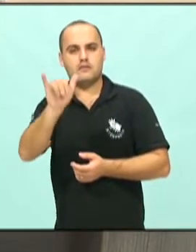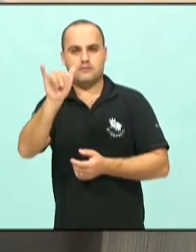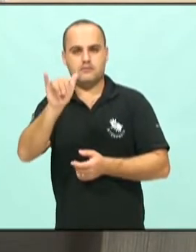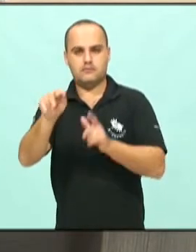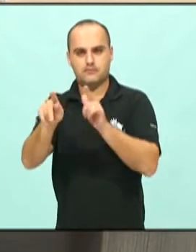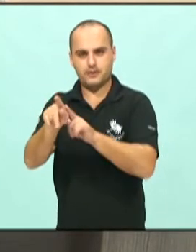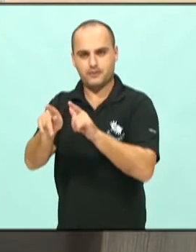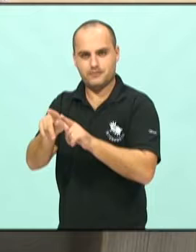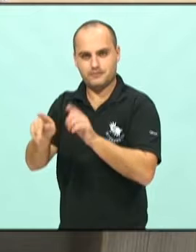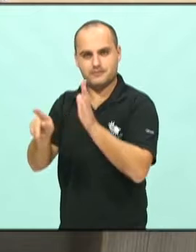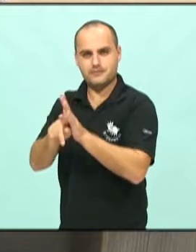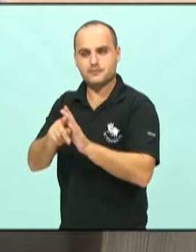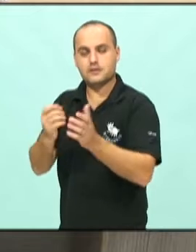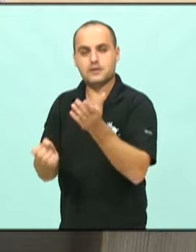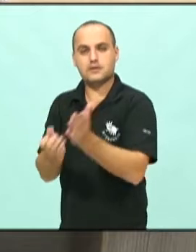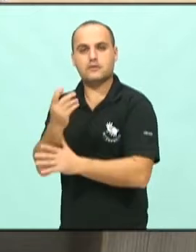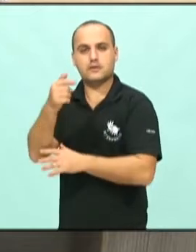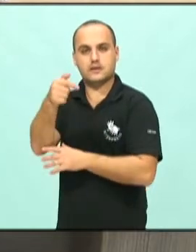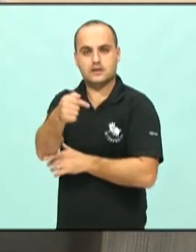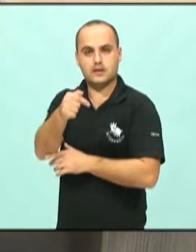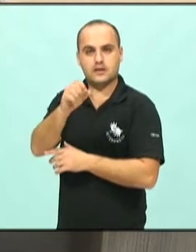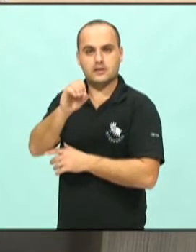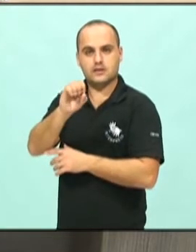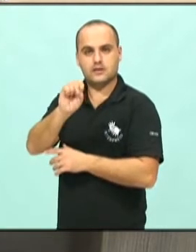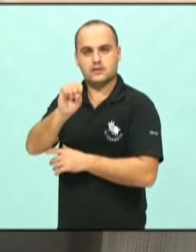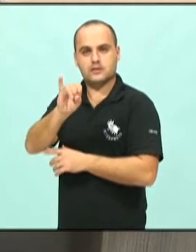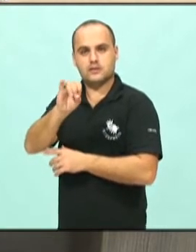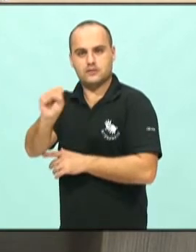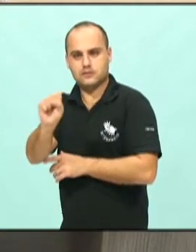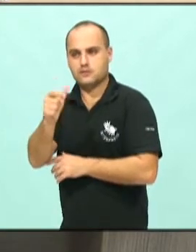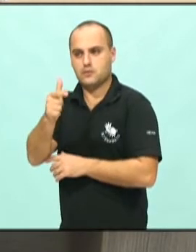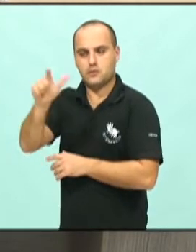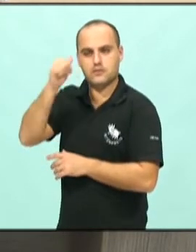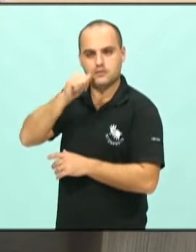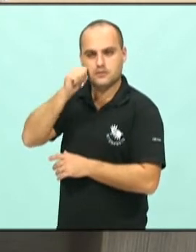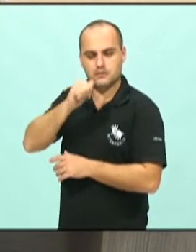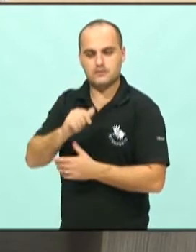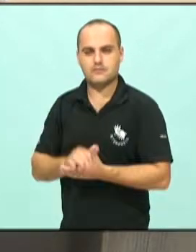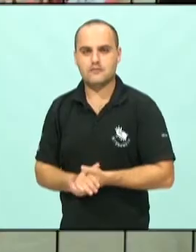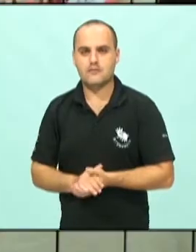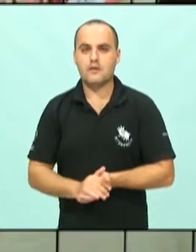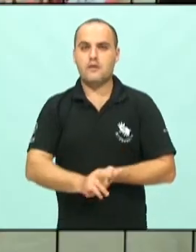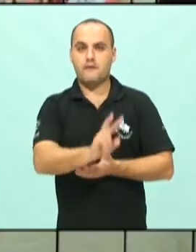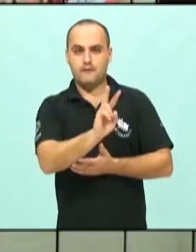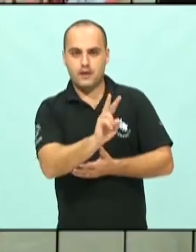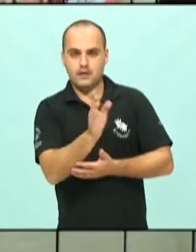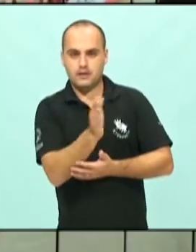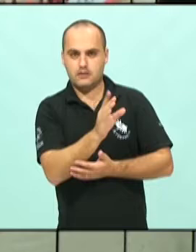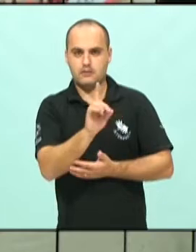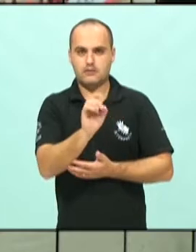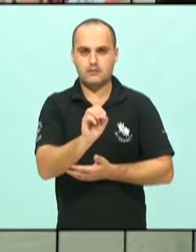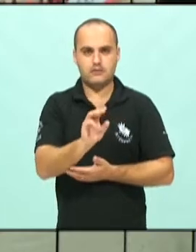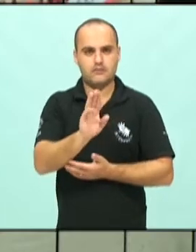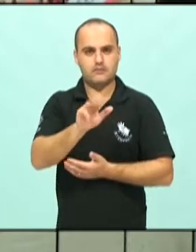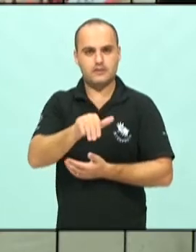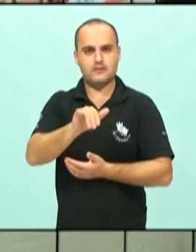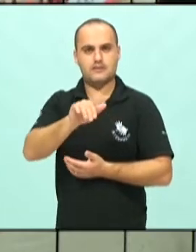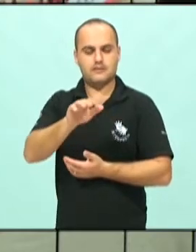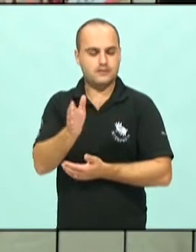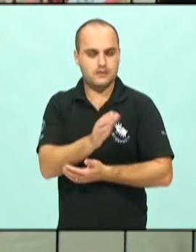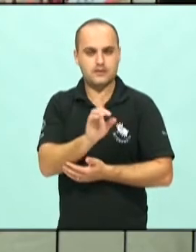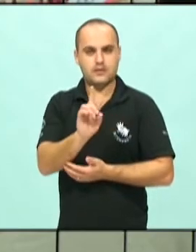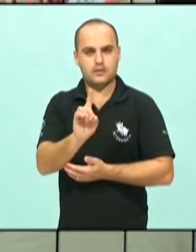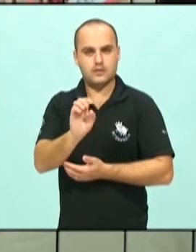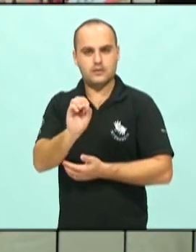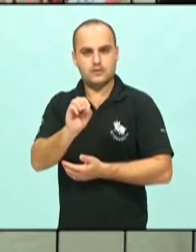Sete Sóis, que foi gravada pela Paula Santoro. O V. Domingos, meu amigão, grande parceiro, né? Essa